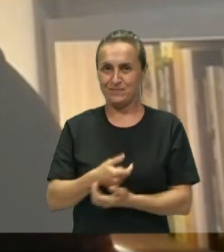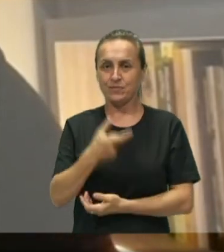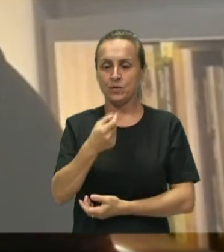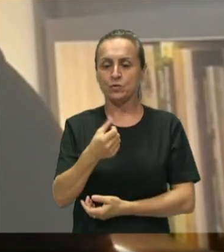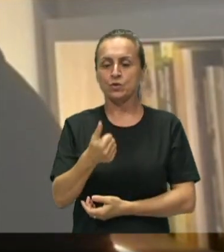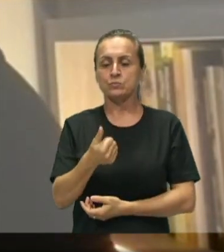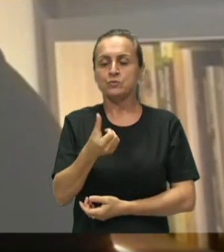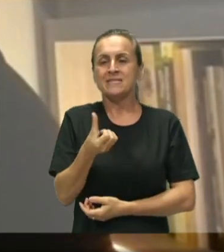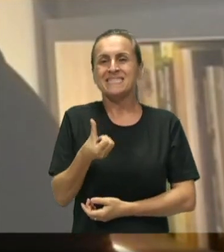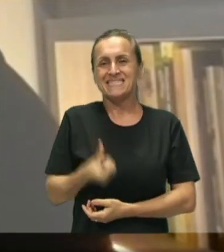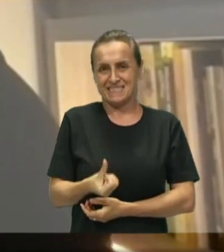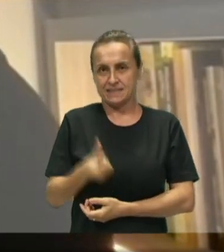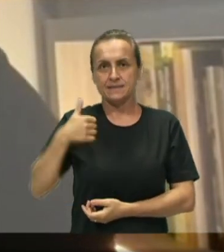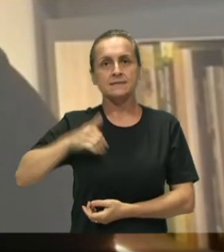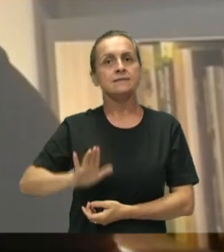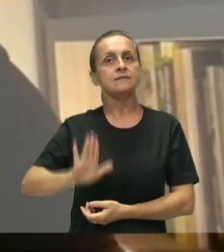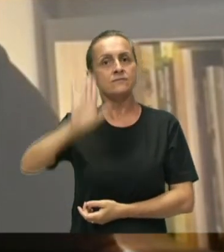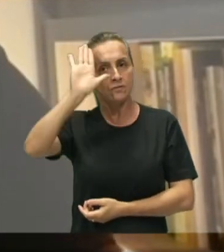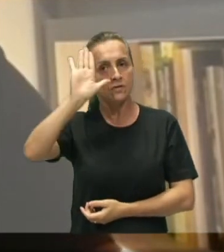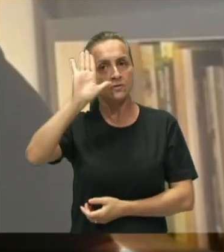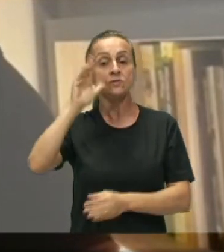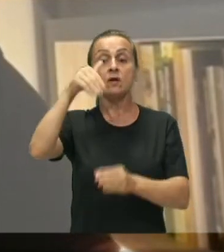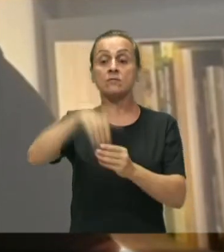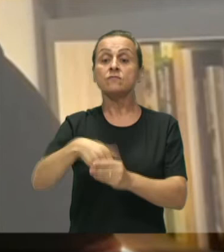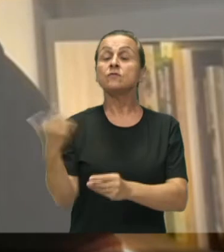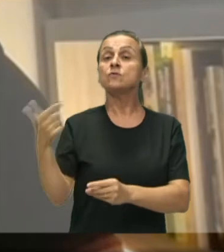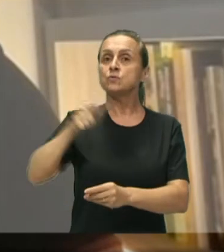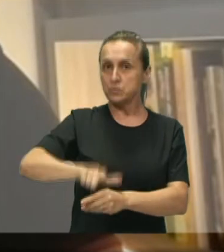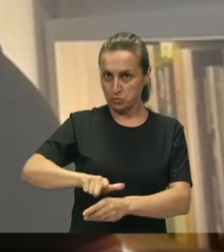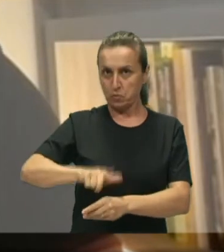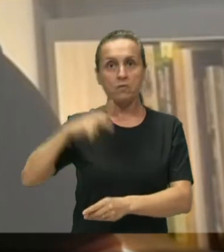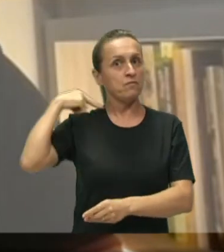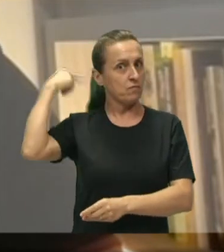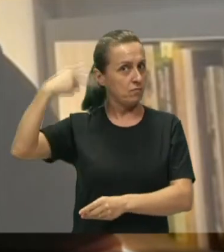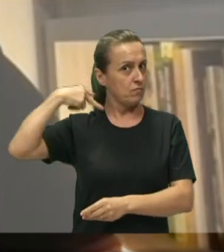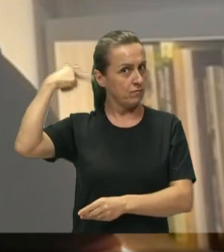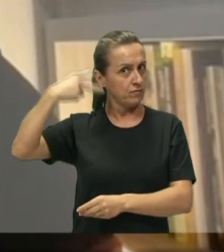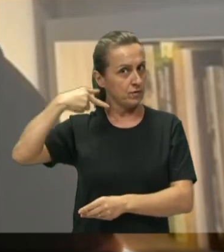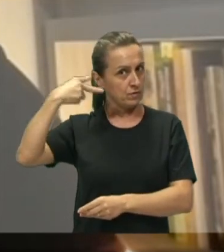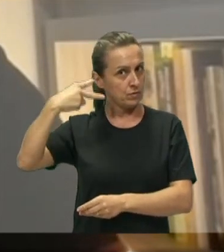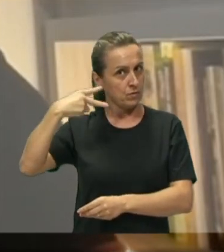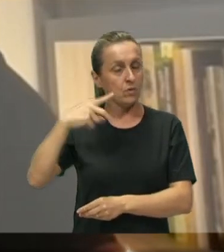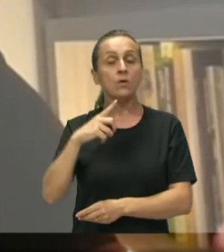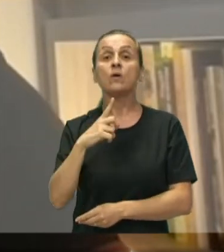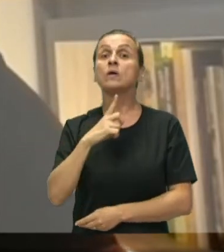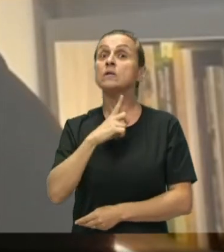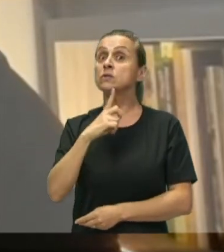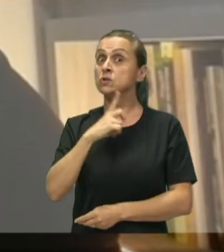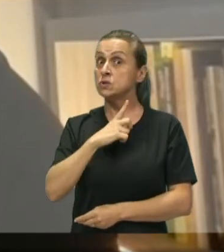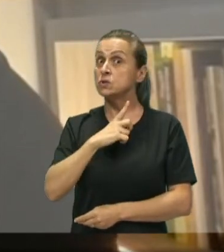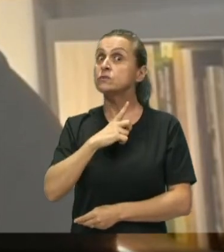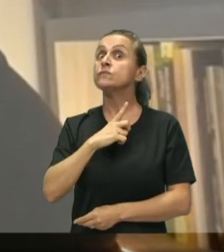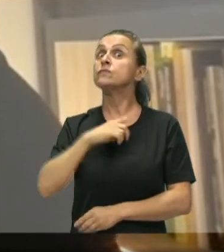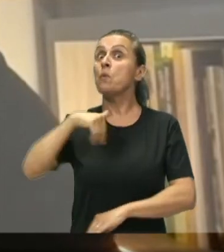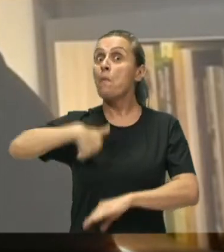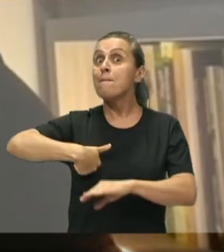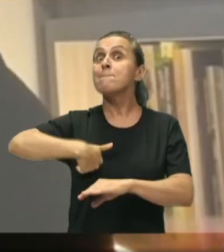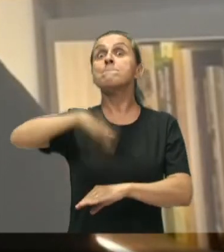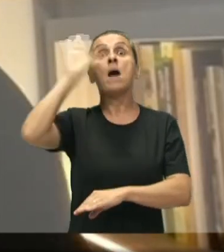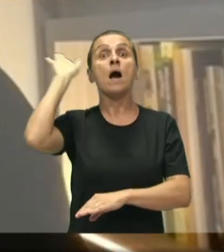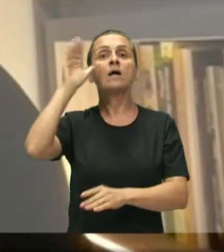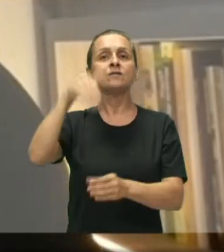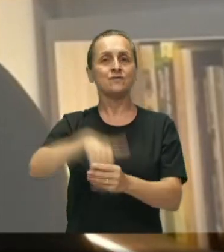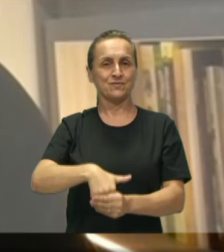né foi candidato à reeleição como Vereador a tendo o privilégio inclusive de ter sido o vereador mais